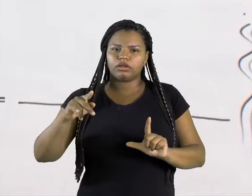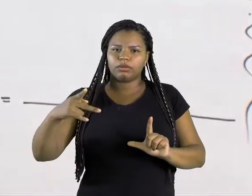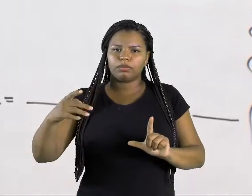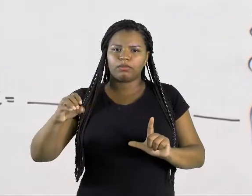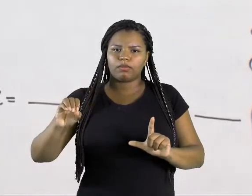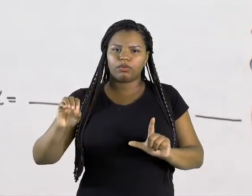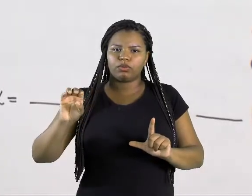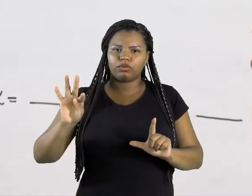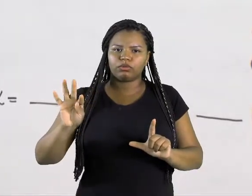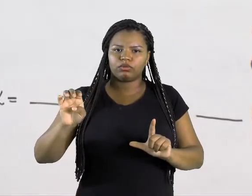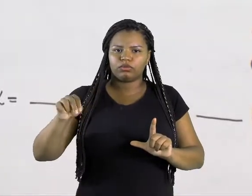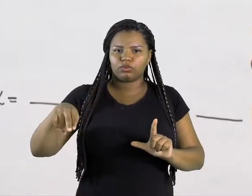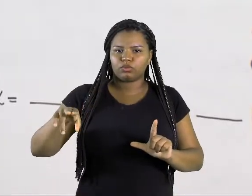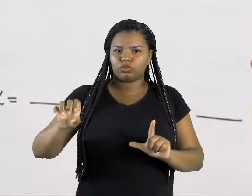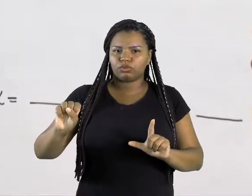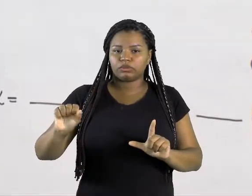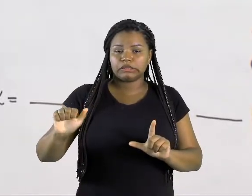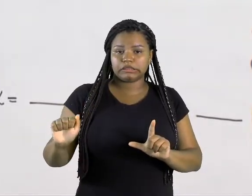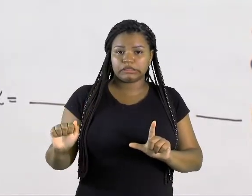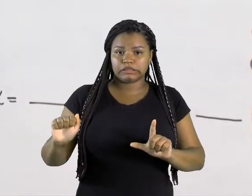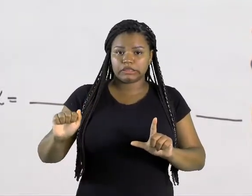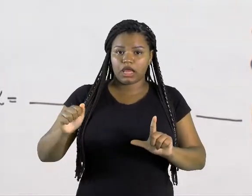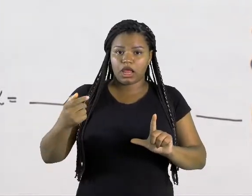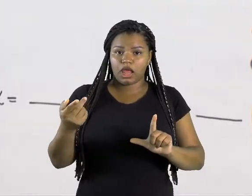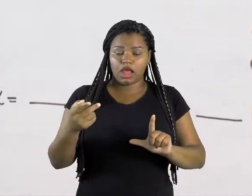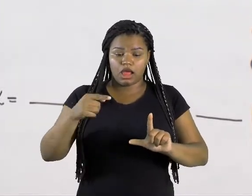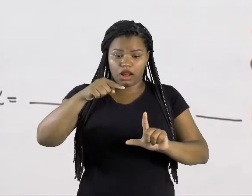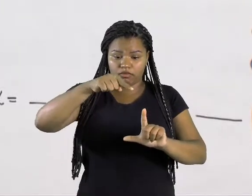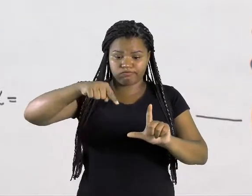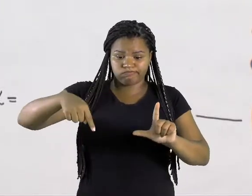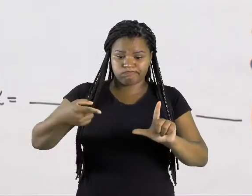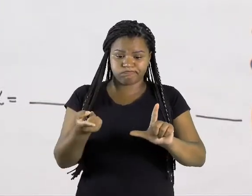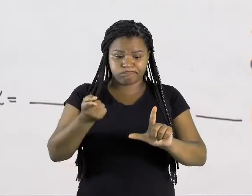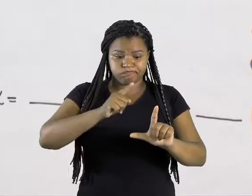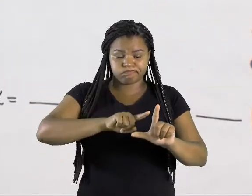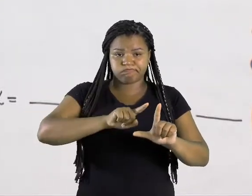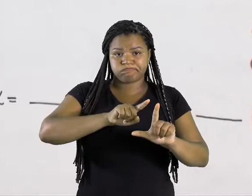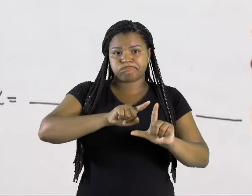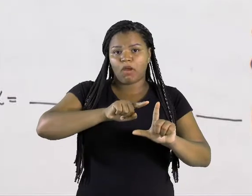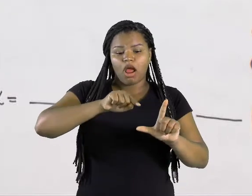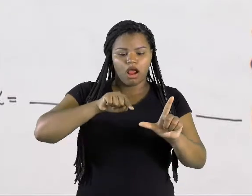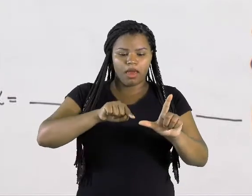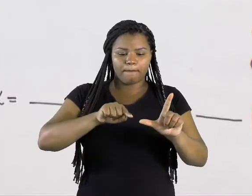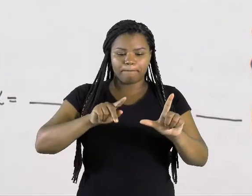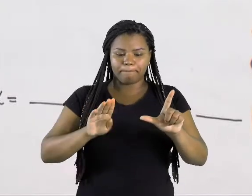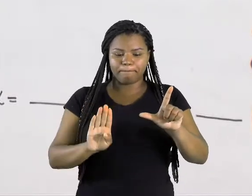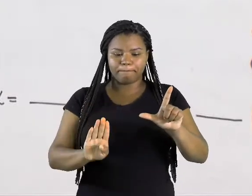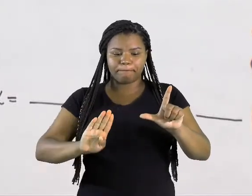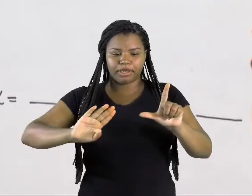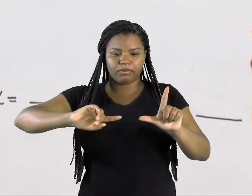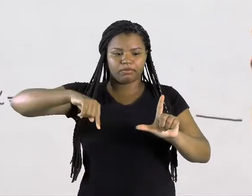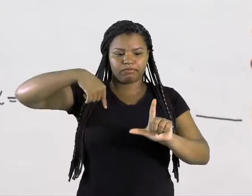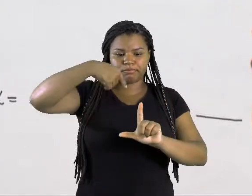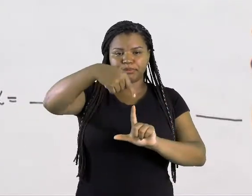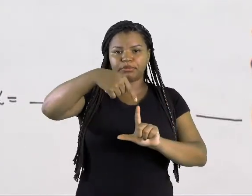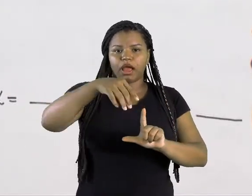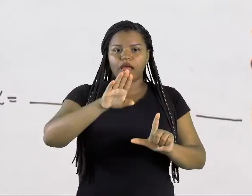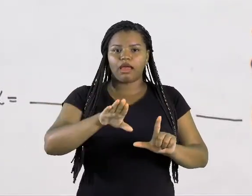ok? A reta oposta ao ponto B vai receber o nome de B e ela será chamada de cateto.